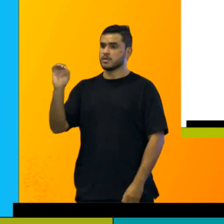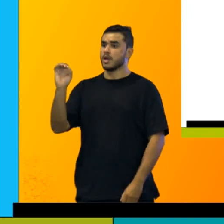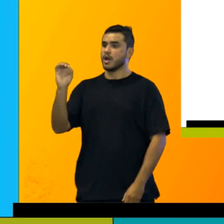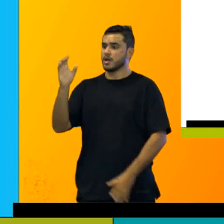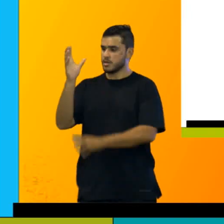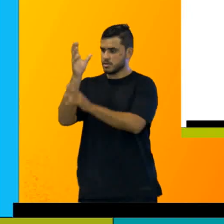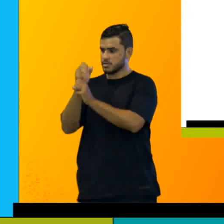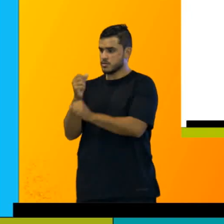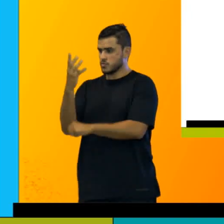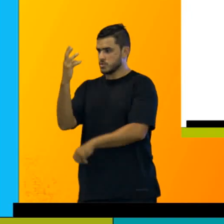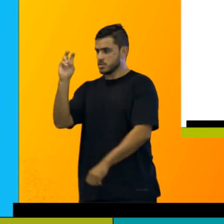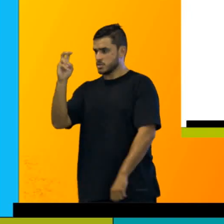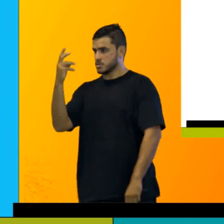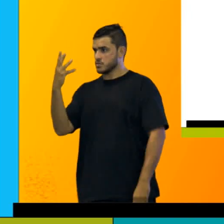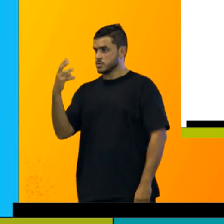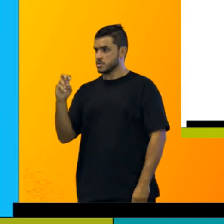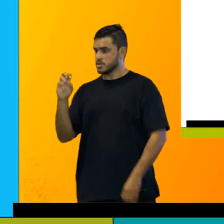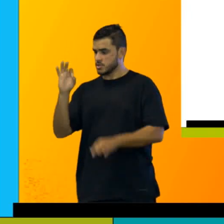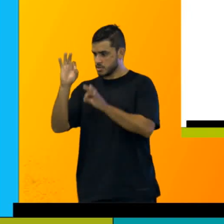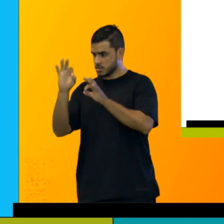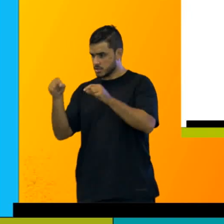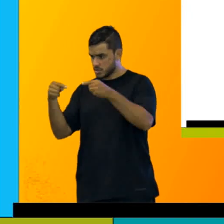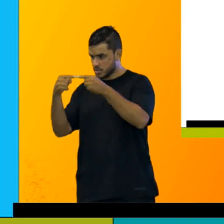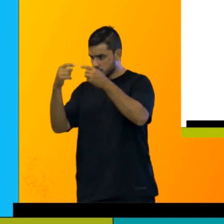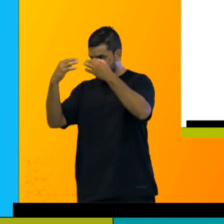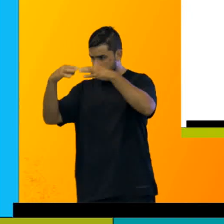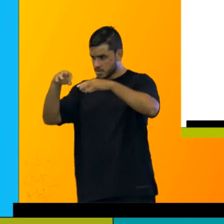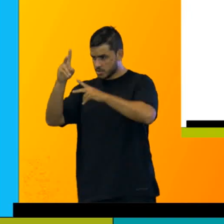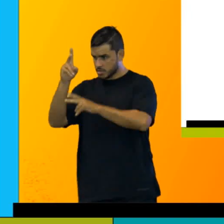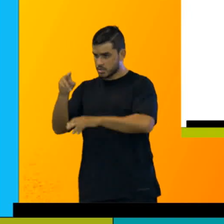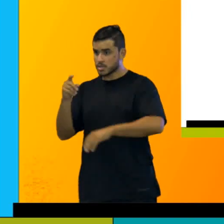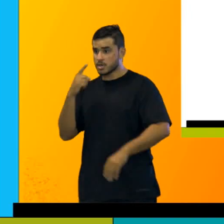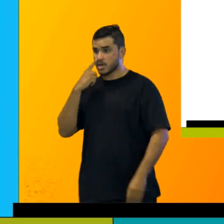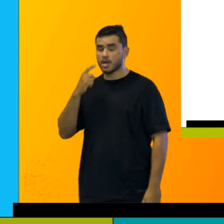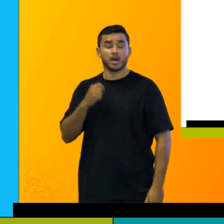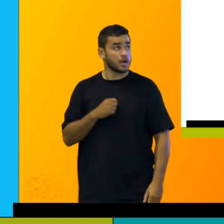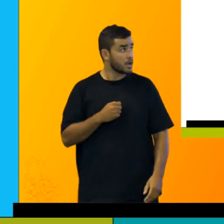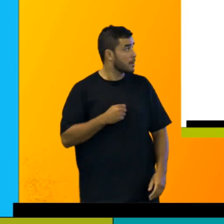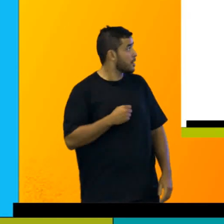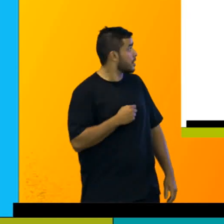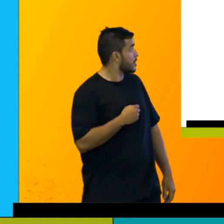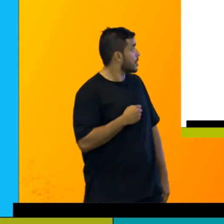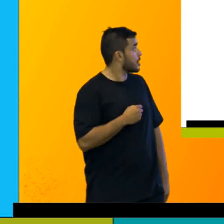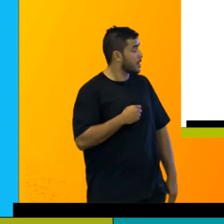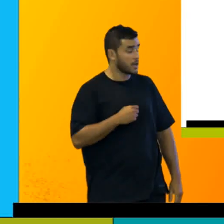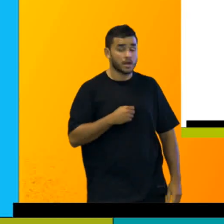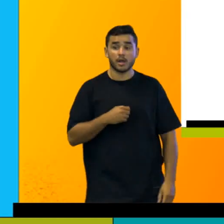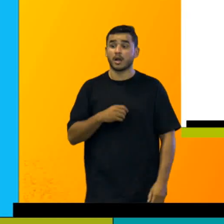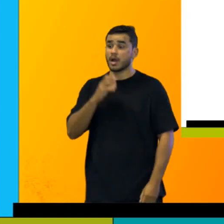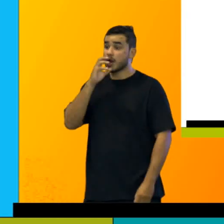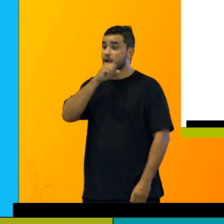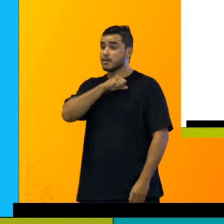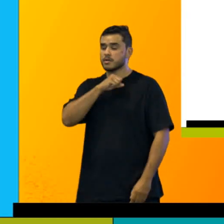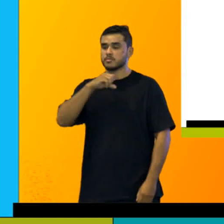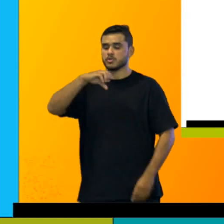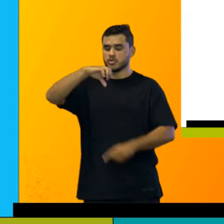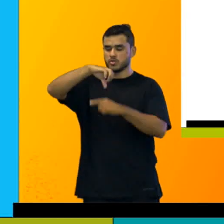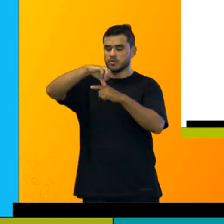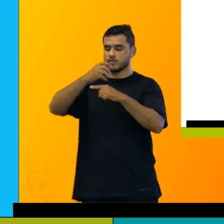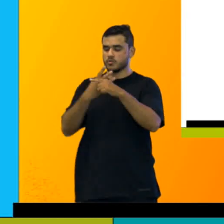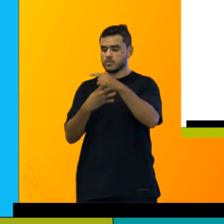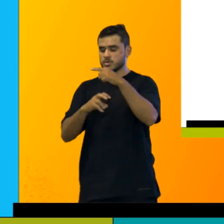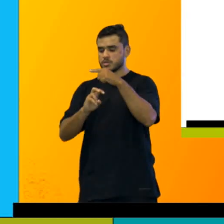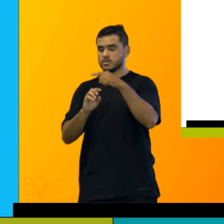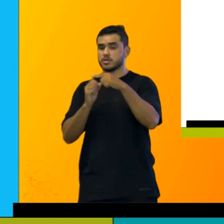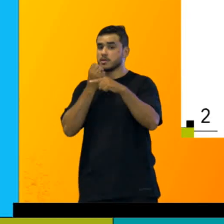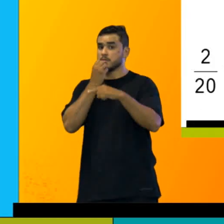ó. Tá igual. Qual é o menor? É o 9. É menor do que o 10. Então, aqui a bicicleta foi melhor. Já no outro